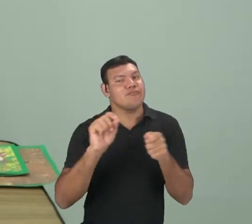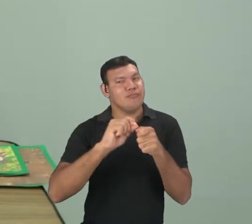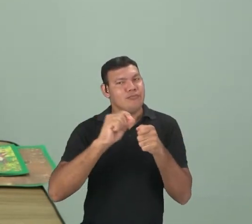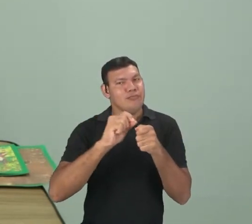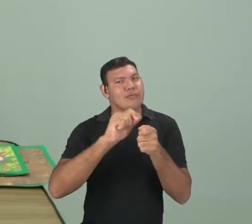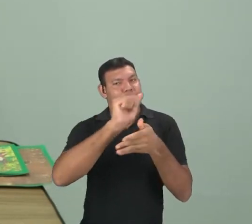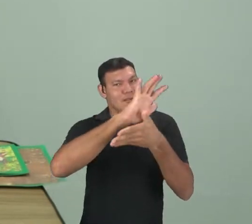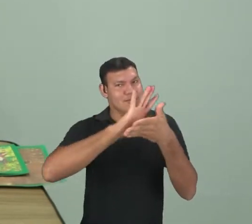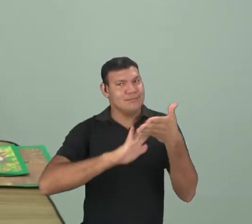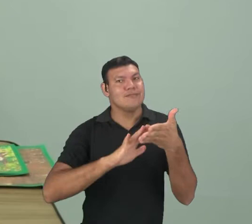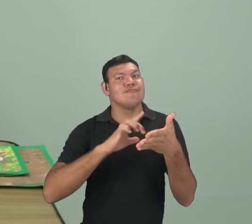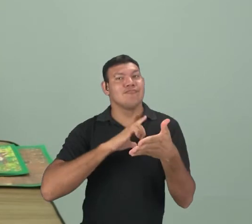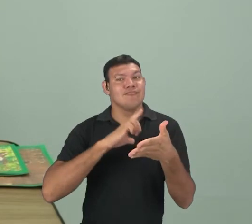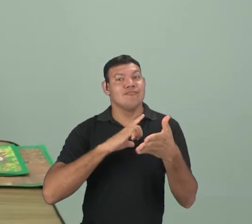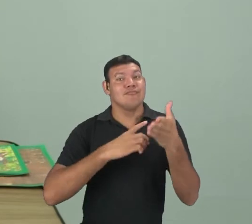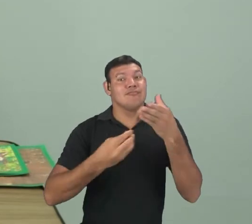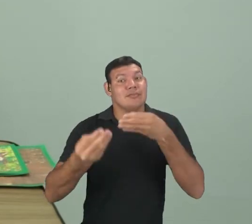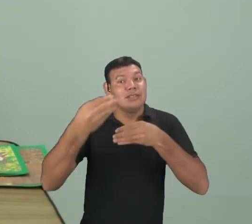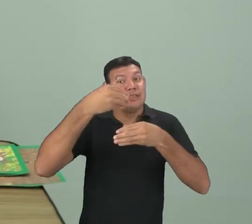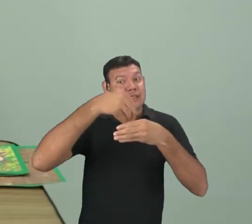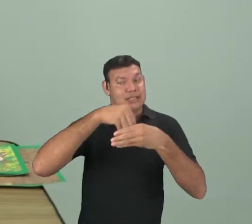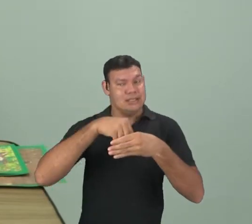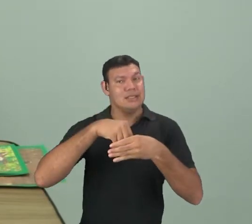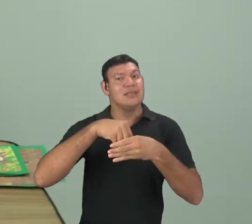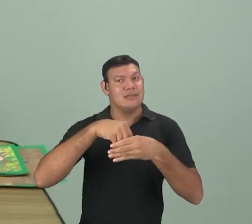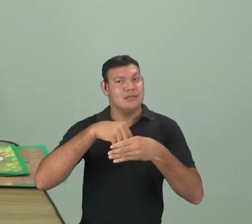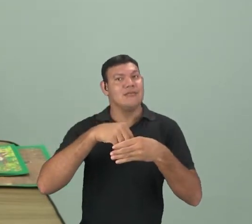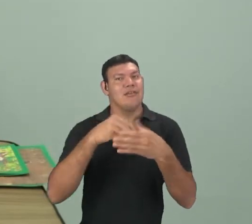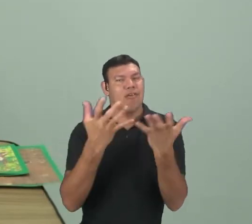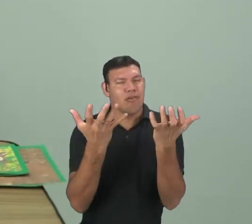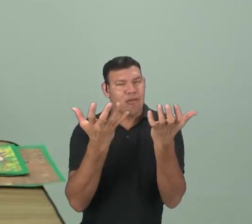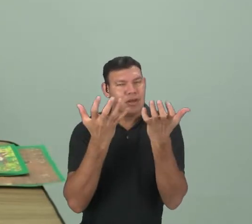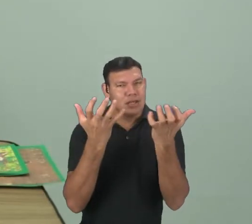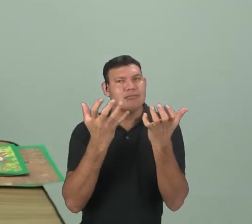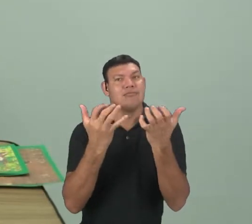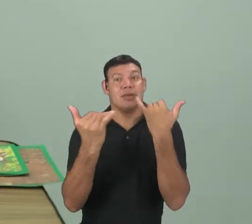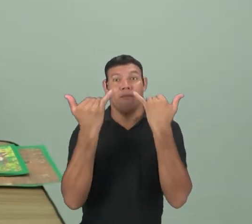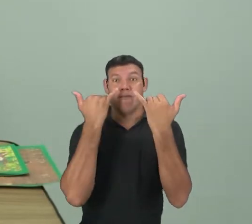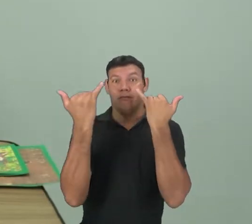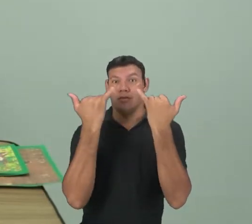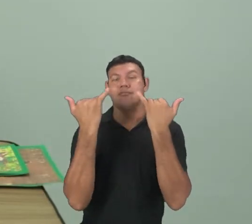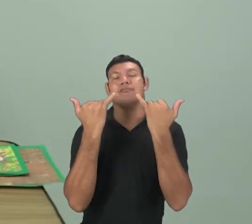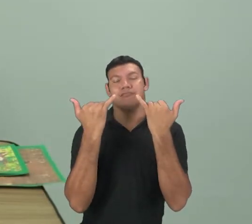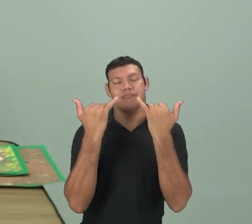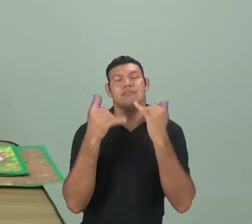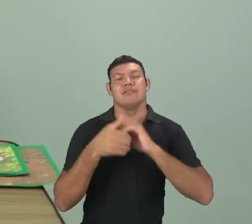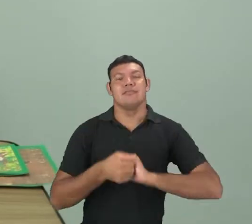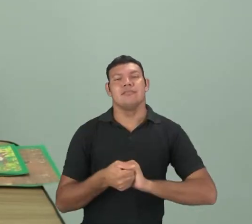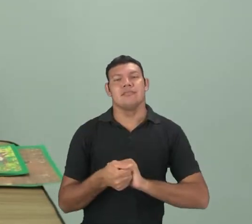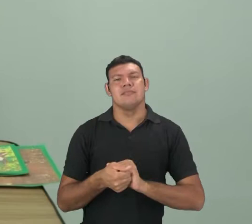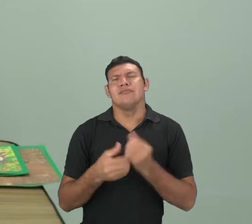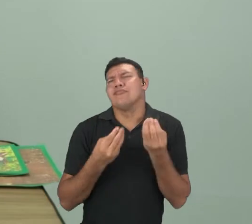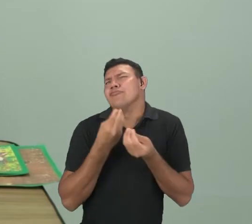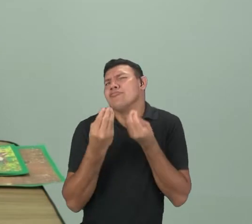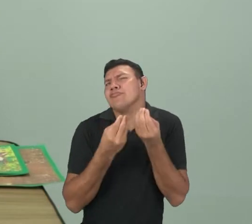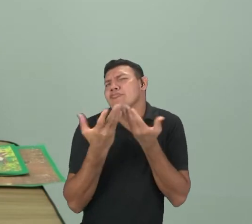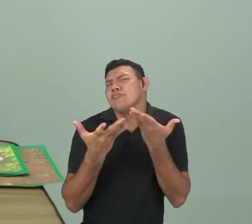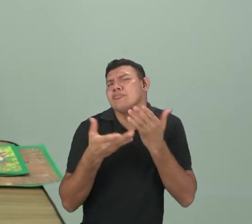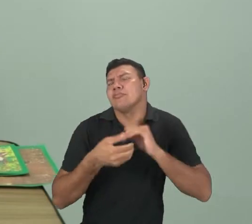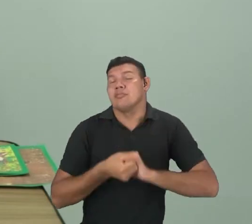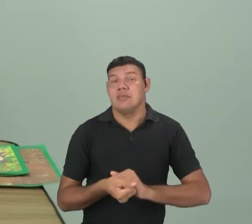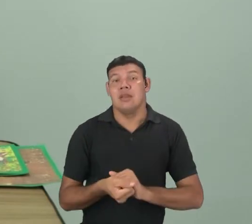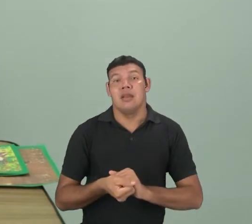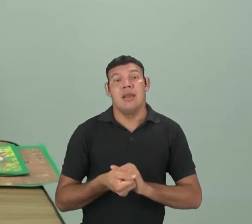atividades, né, que vão ter dentro delas, vão requerer de nós esses tipos de informações, né? Como que é isso? São